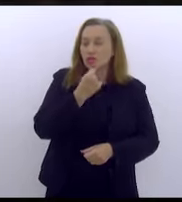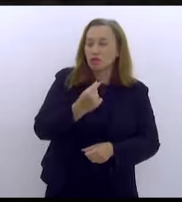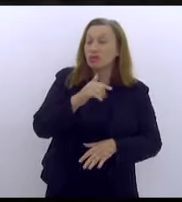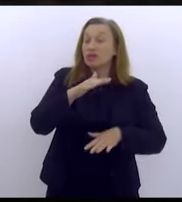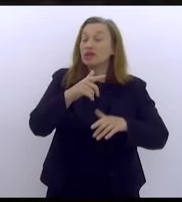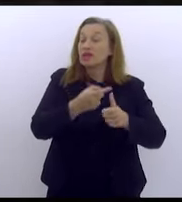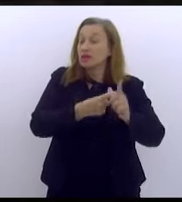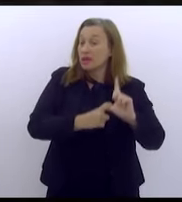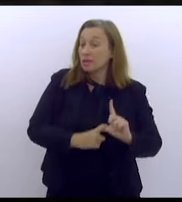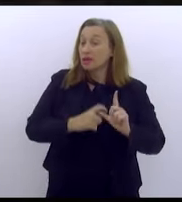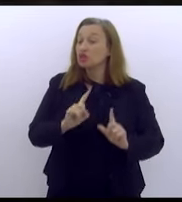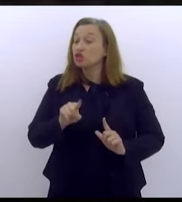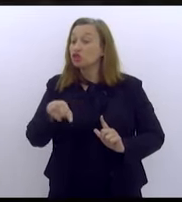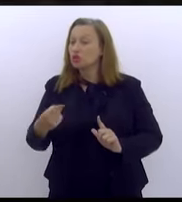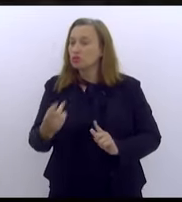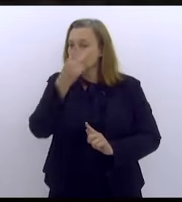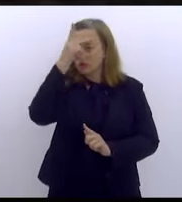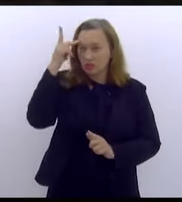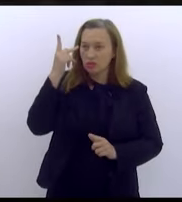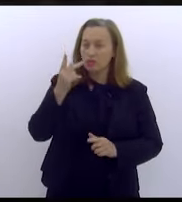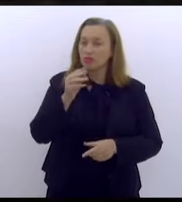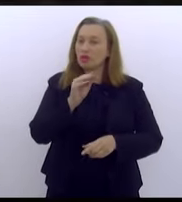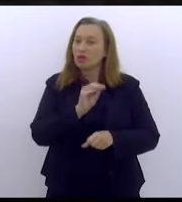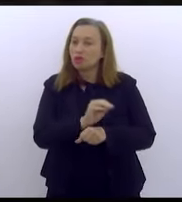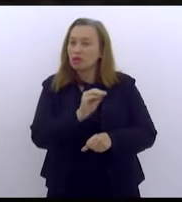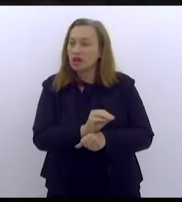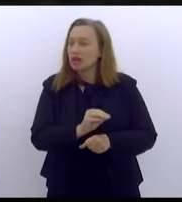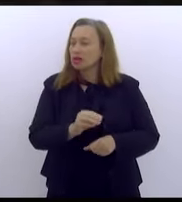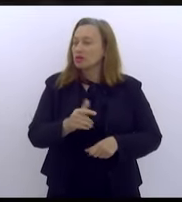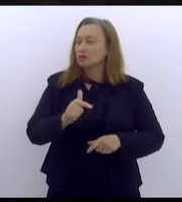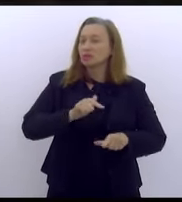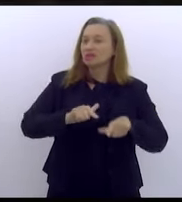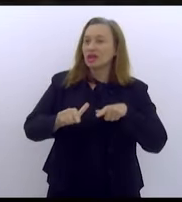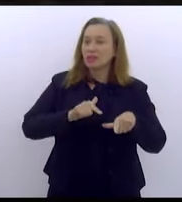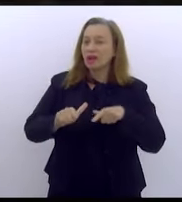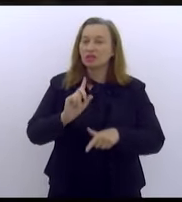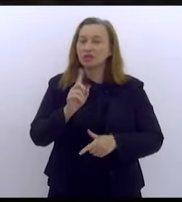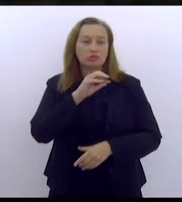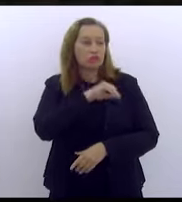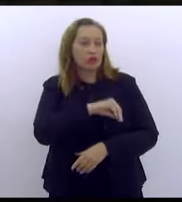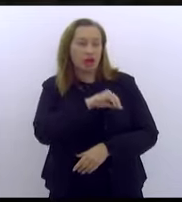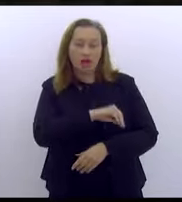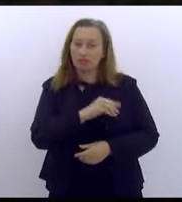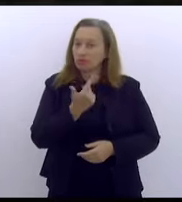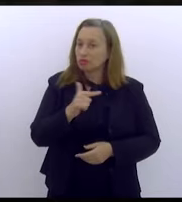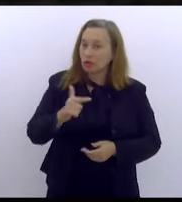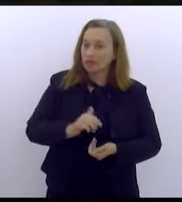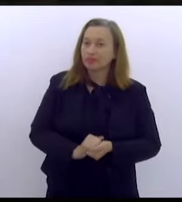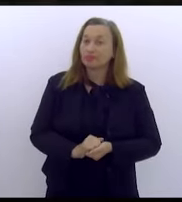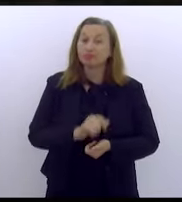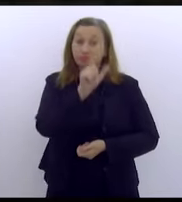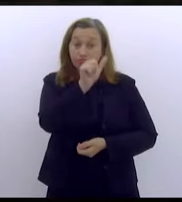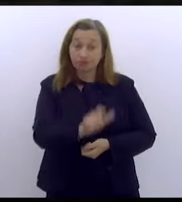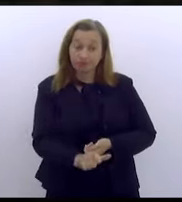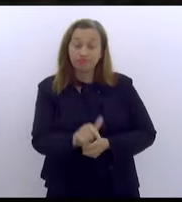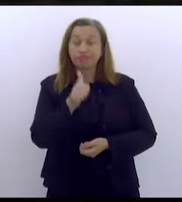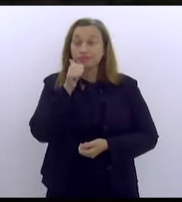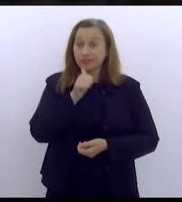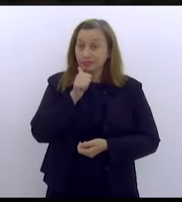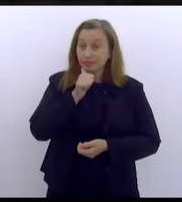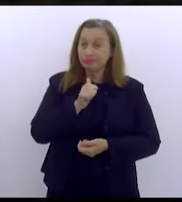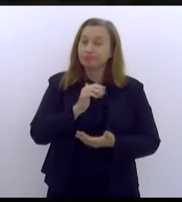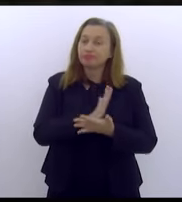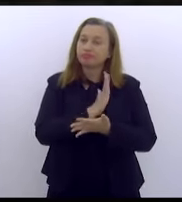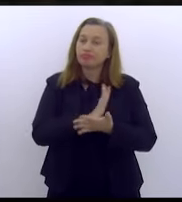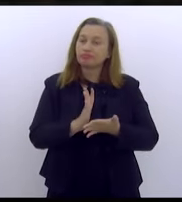dependem de outra pessoa para cuidar. Então, são trabalhos que não são remunerados e essas mulheres se veem, muitas